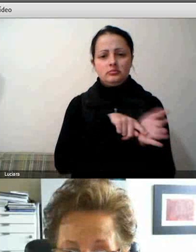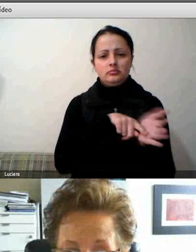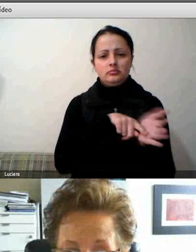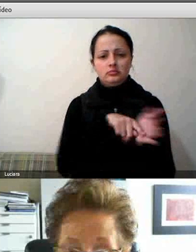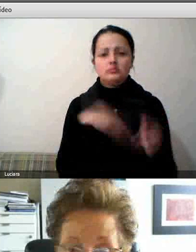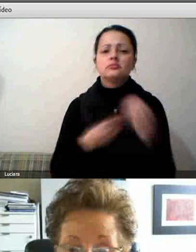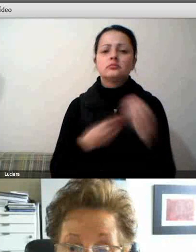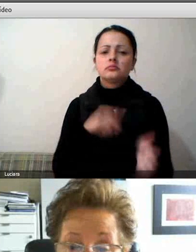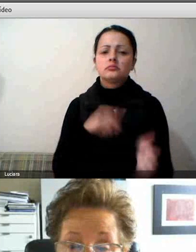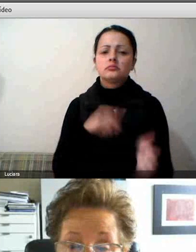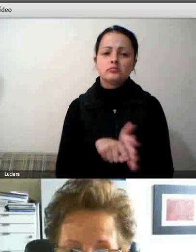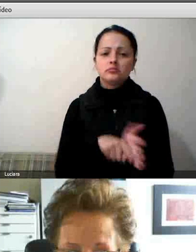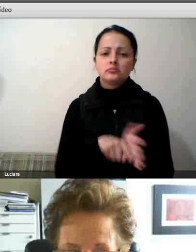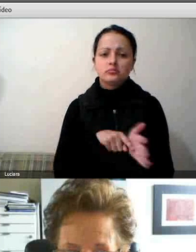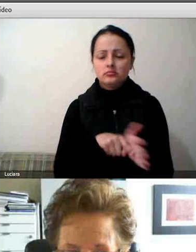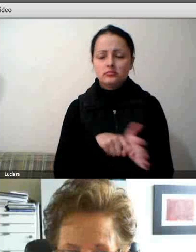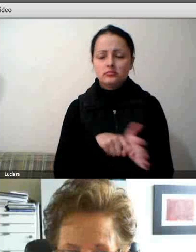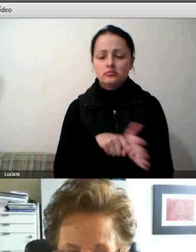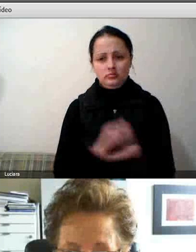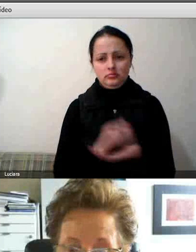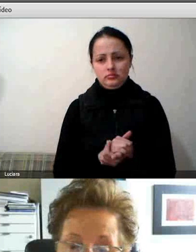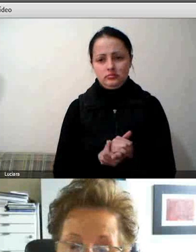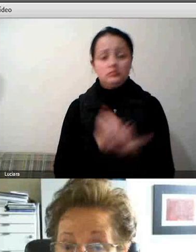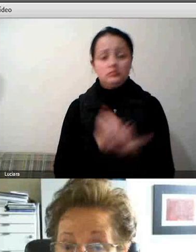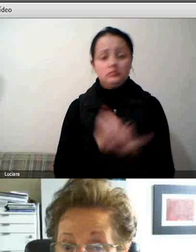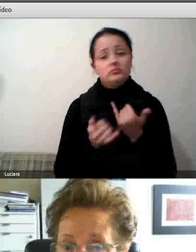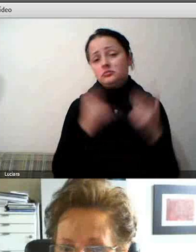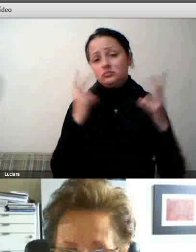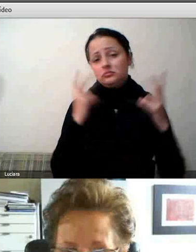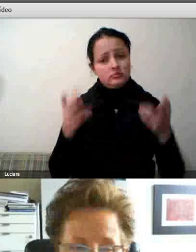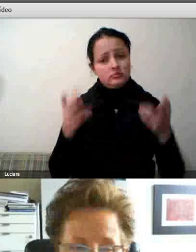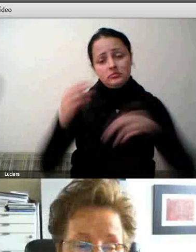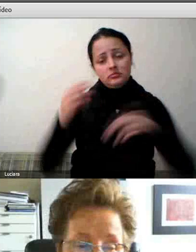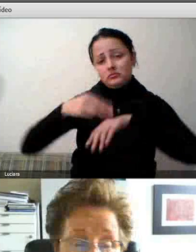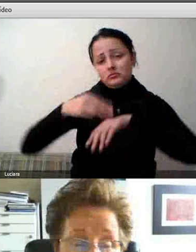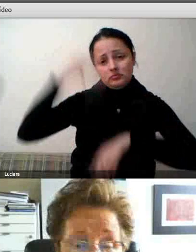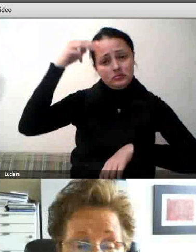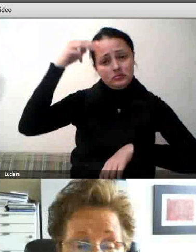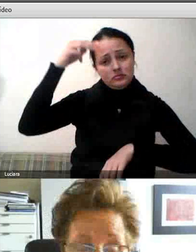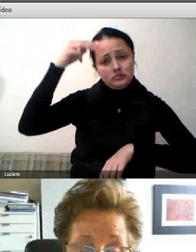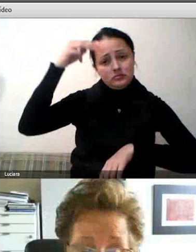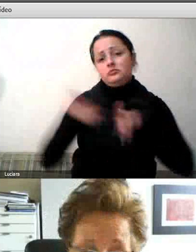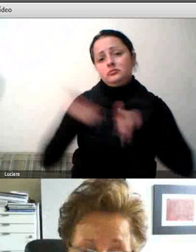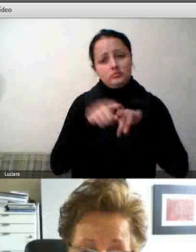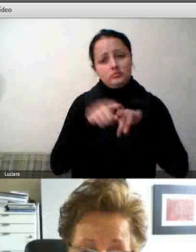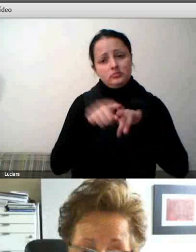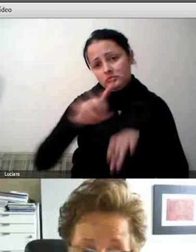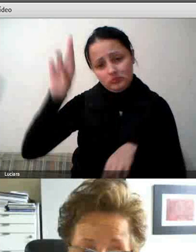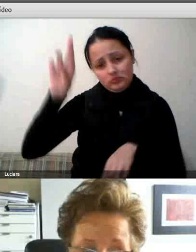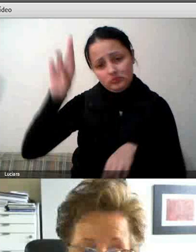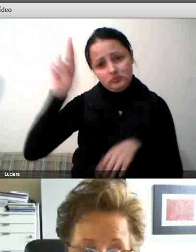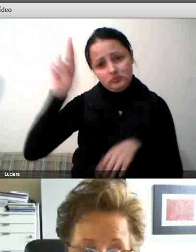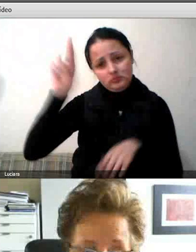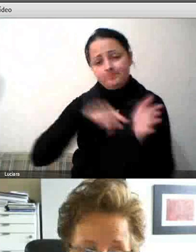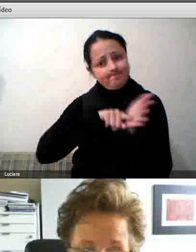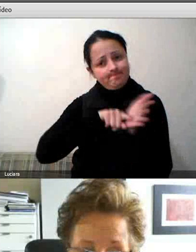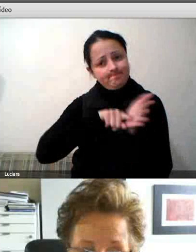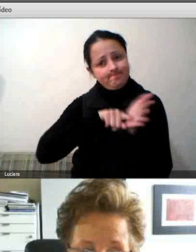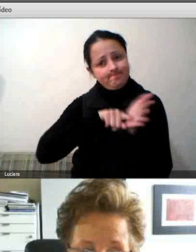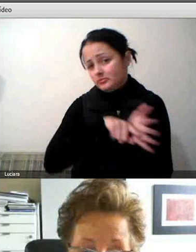da cooperação e da solidariedade, e não a competição e a guerra. Mas a aprendizagem se baseia em pesquisa